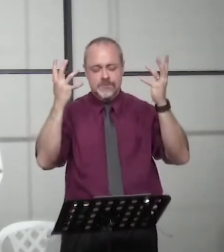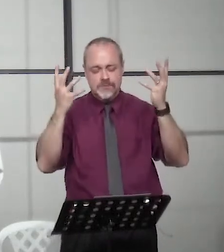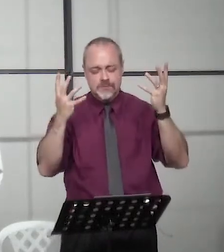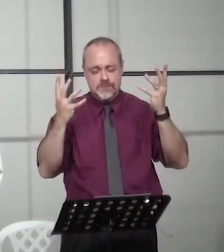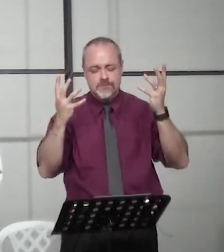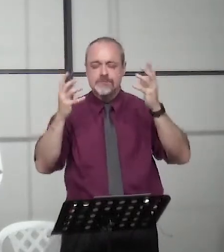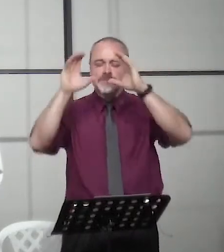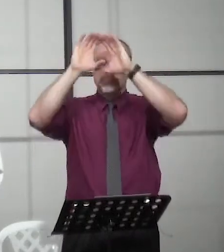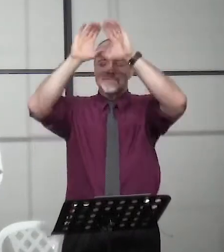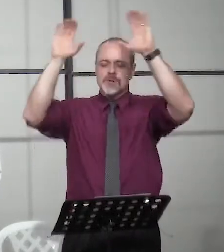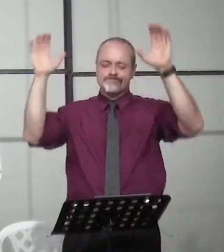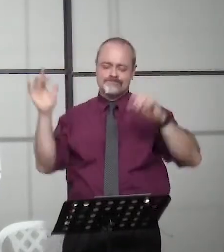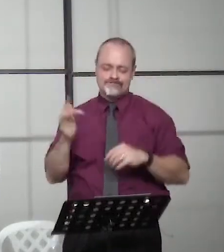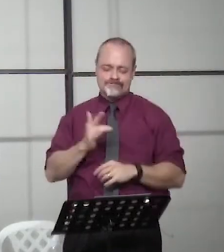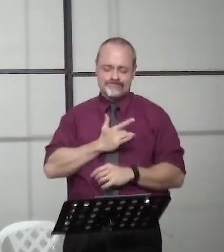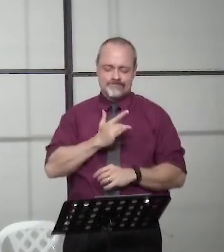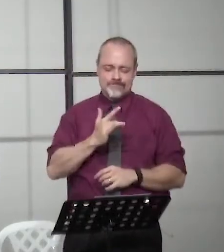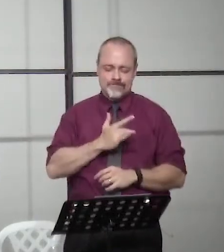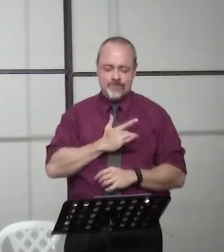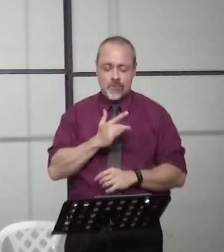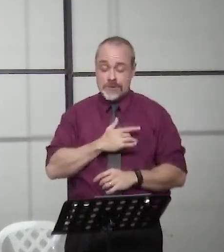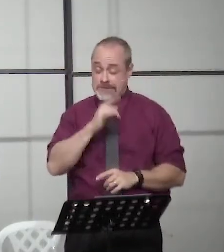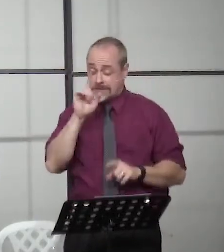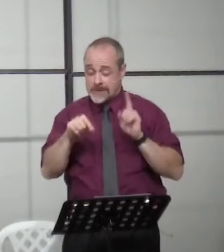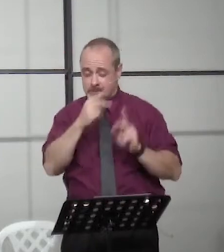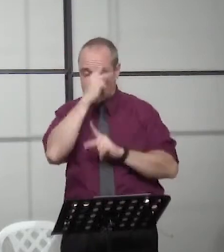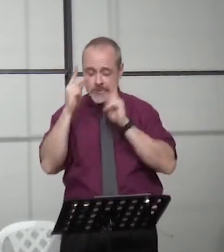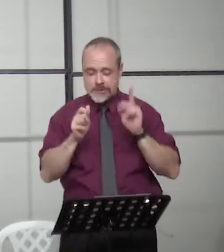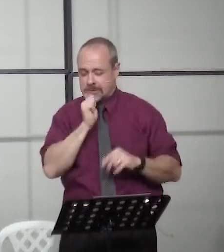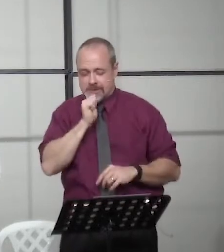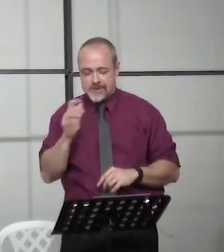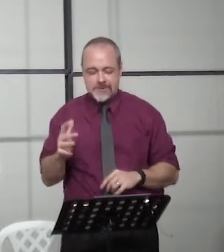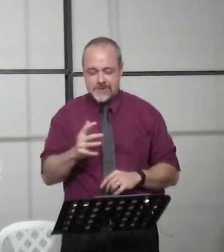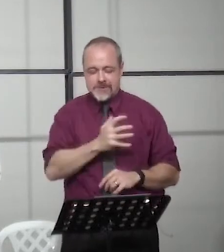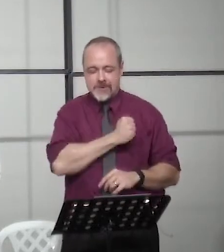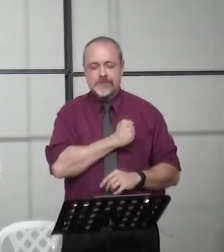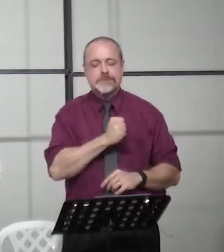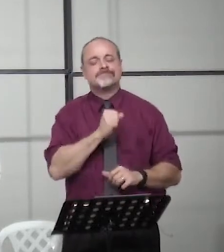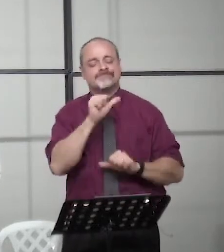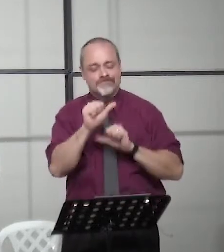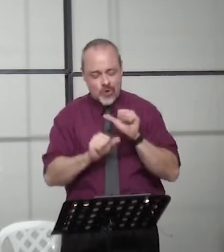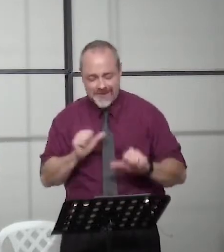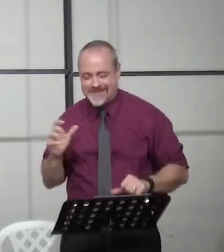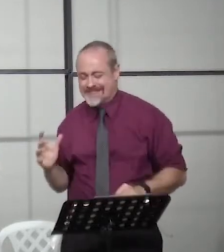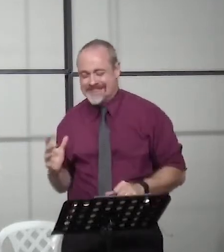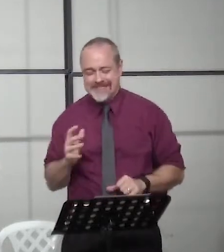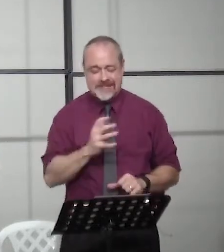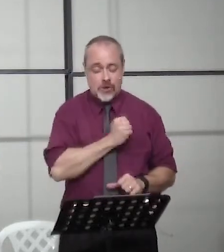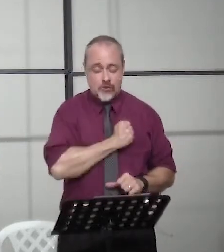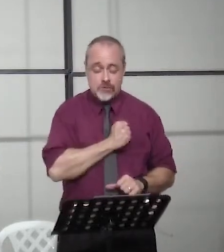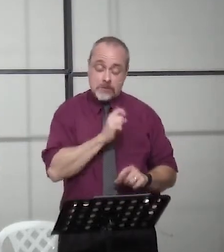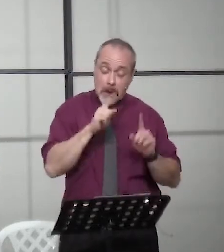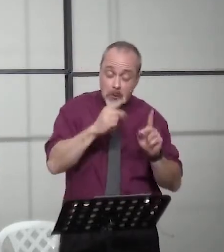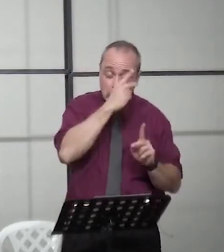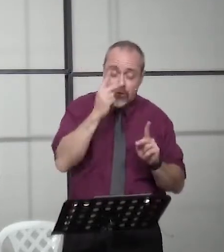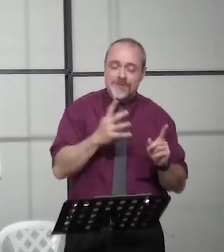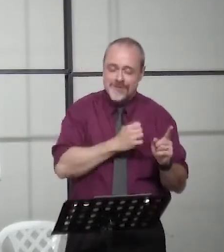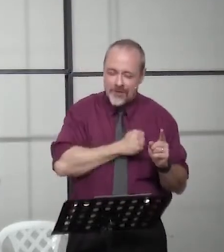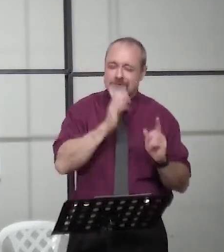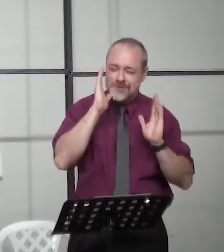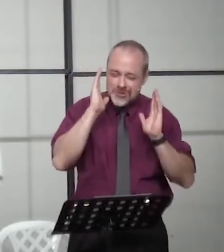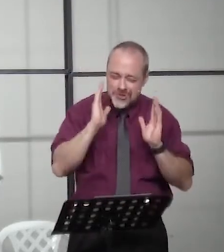pregação, que os que não são salvos sejam salvos. Que os que são salvos, mas não